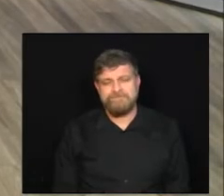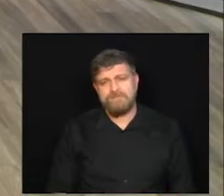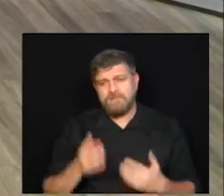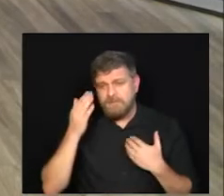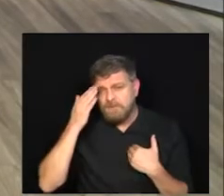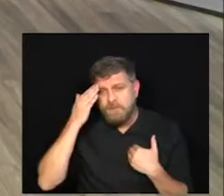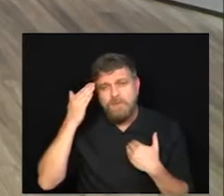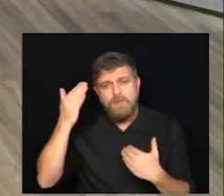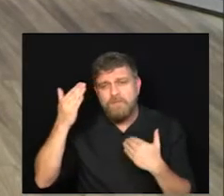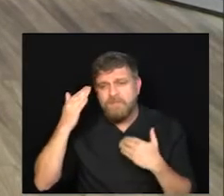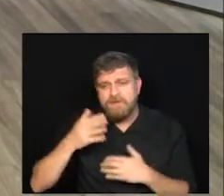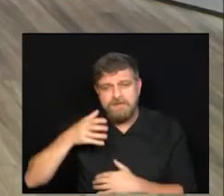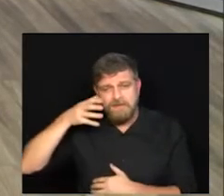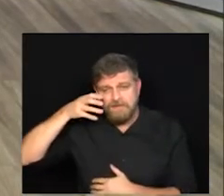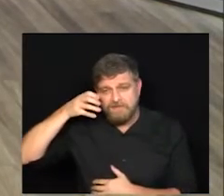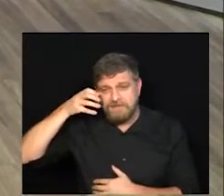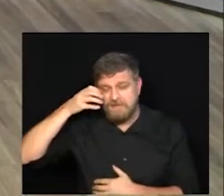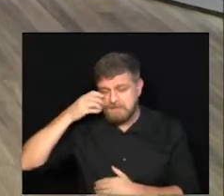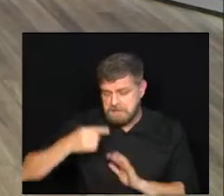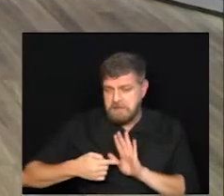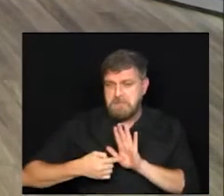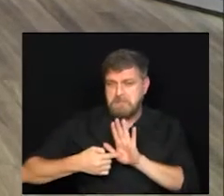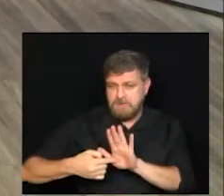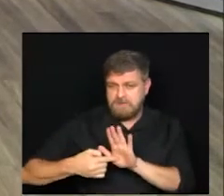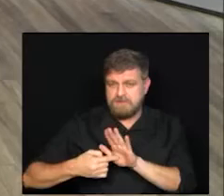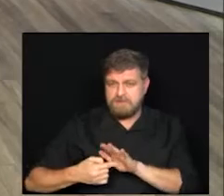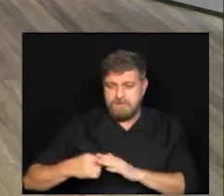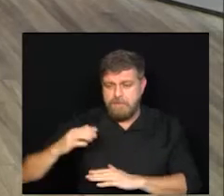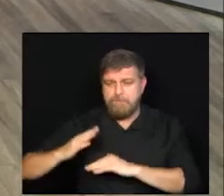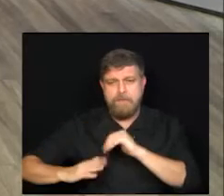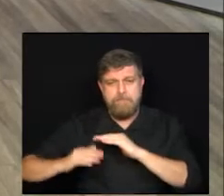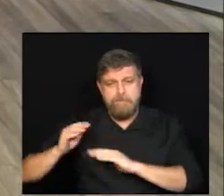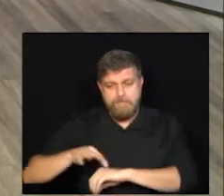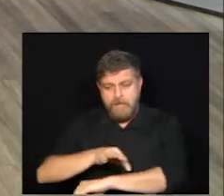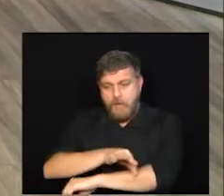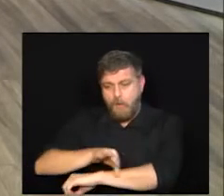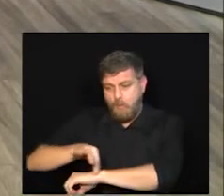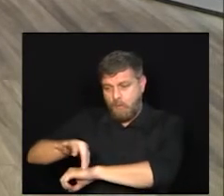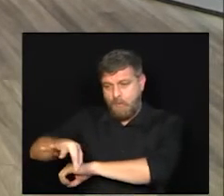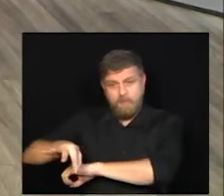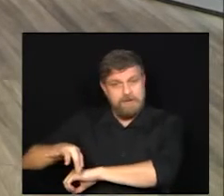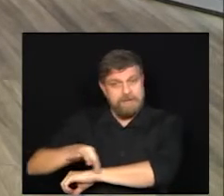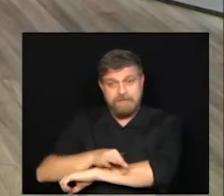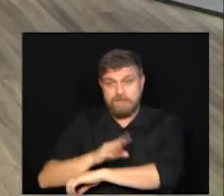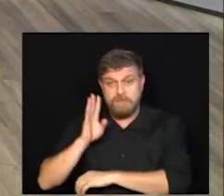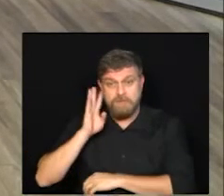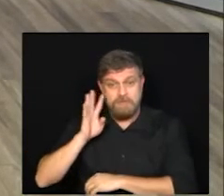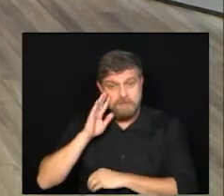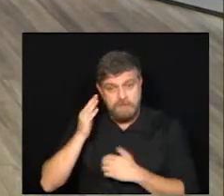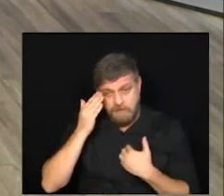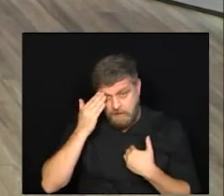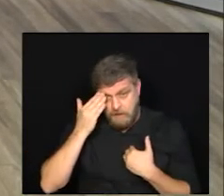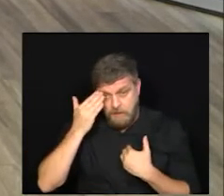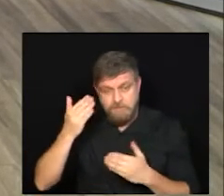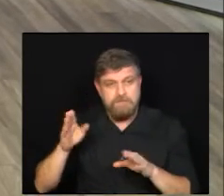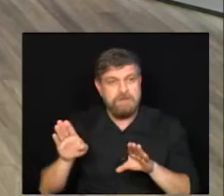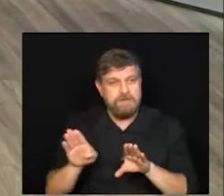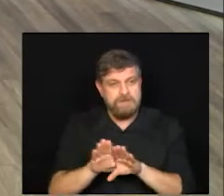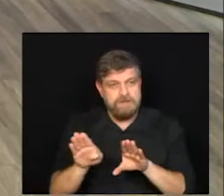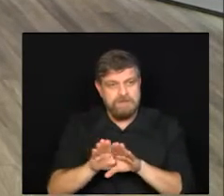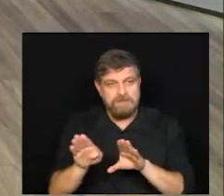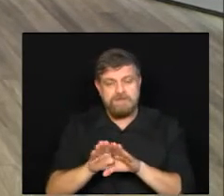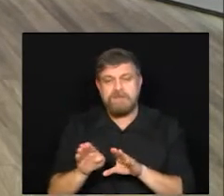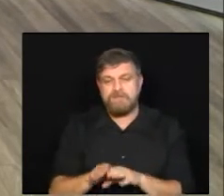Muito obrigado, André Aranha, mostrando aí a função de um arquiteto muito bacana, e agradeço também a disponibilidade